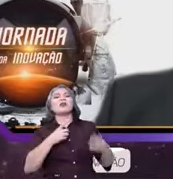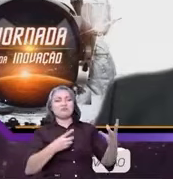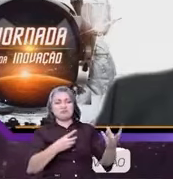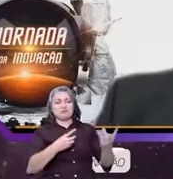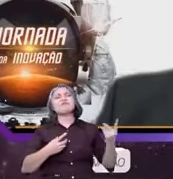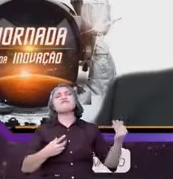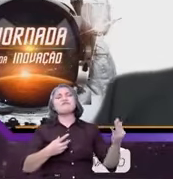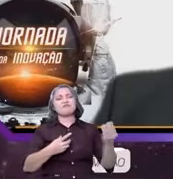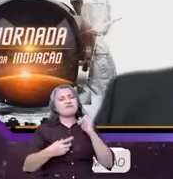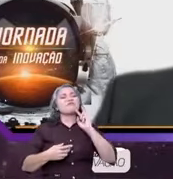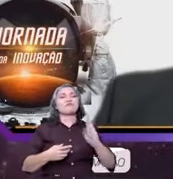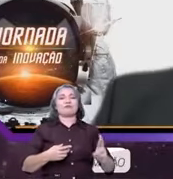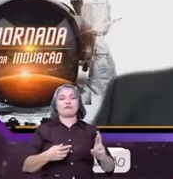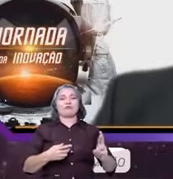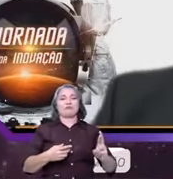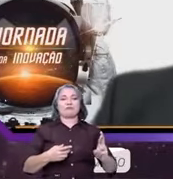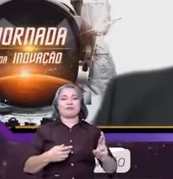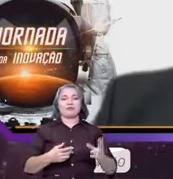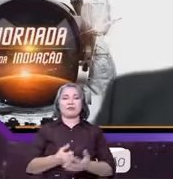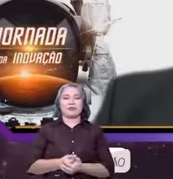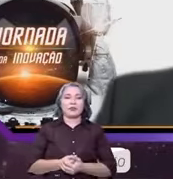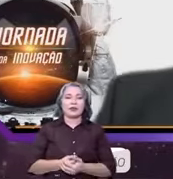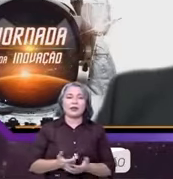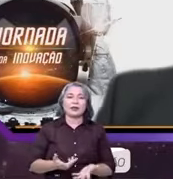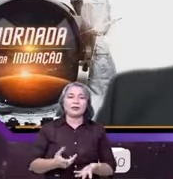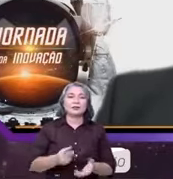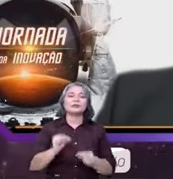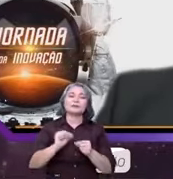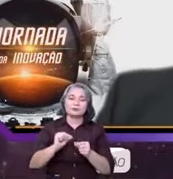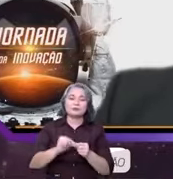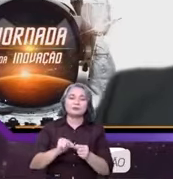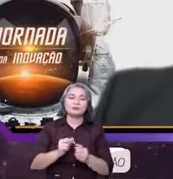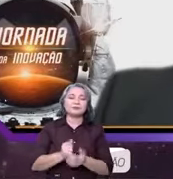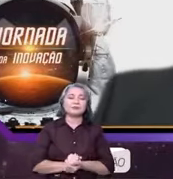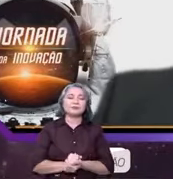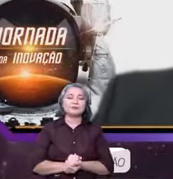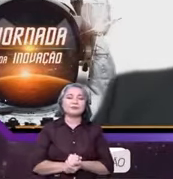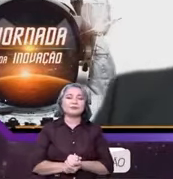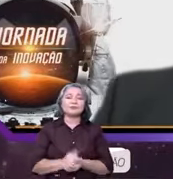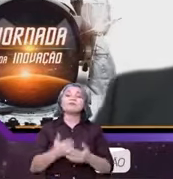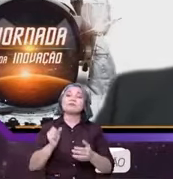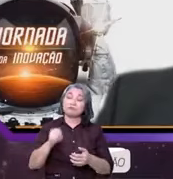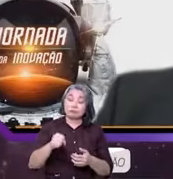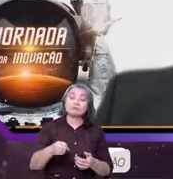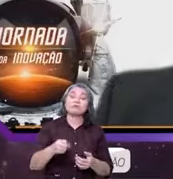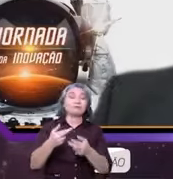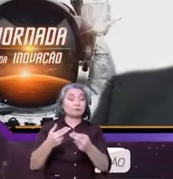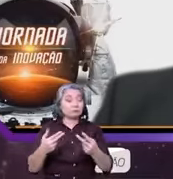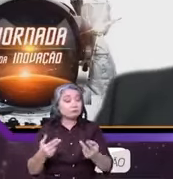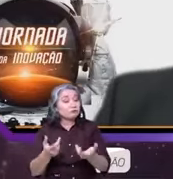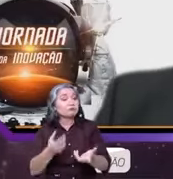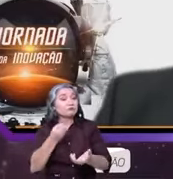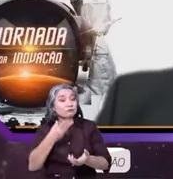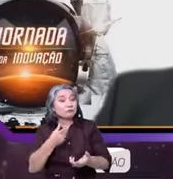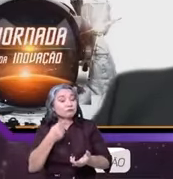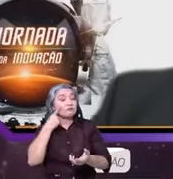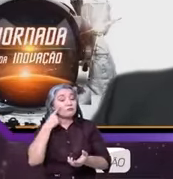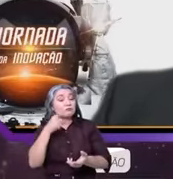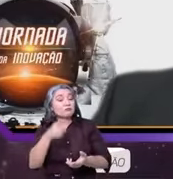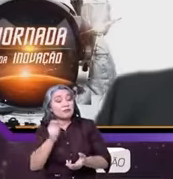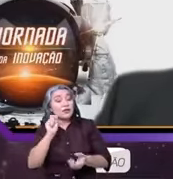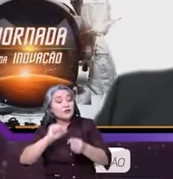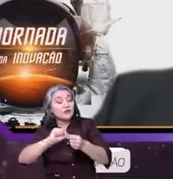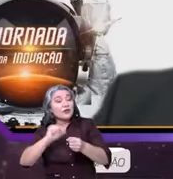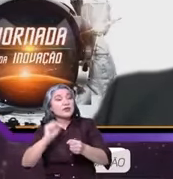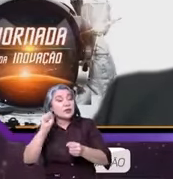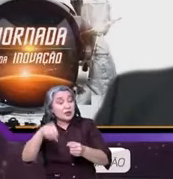naquela resposta, naquilo que foi executado. E ele vai ser um produto completo. Então, do ponto de vista de execução, sim, ele